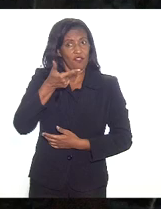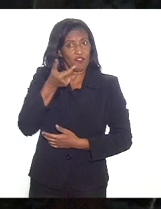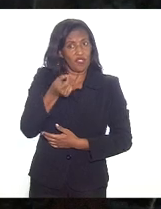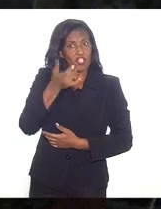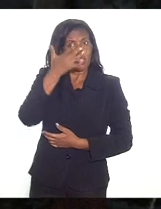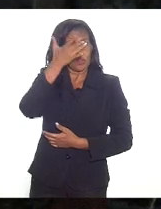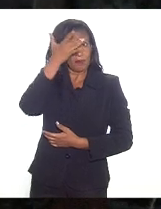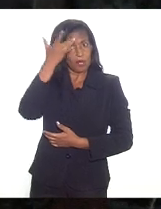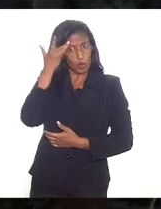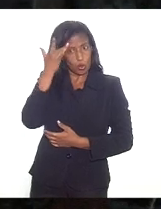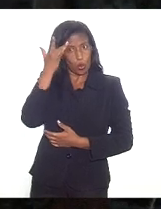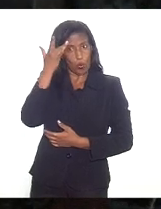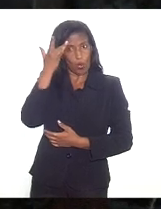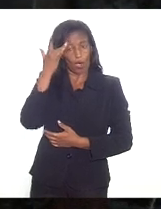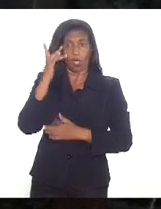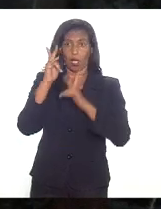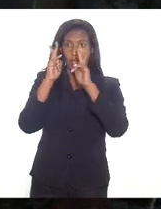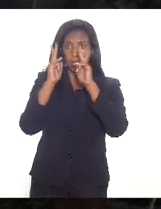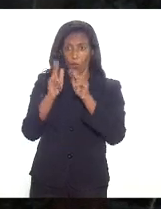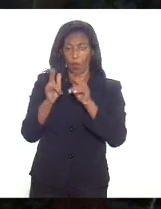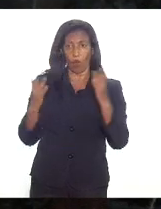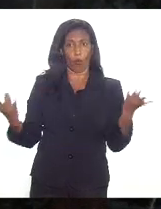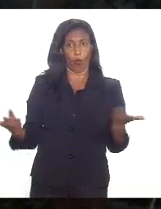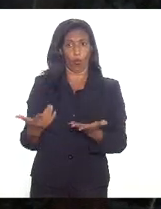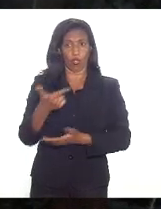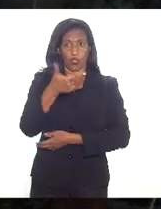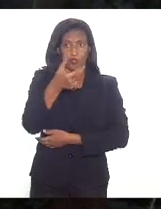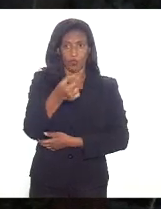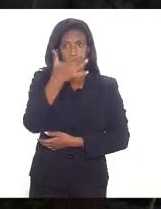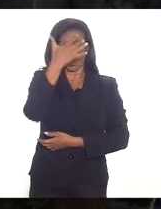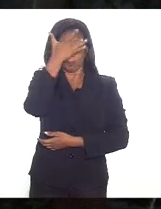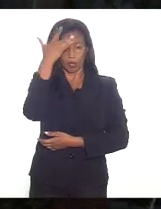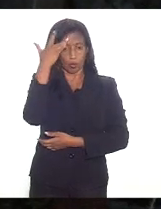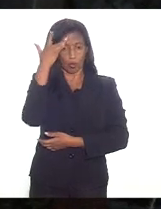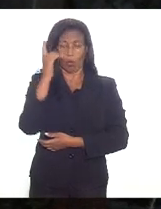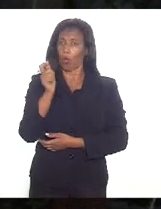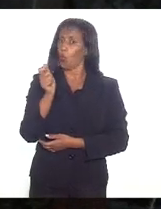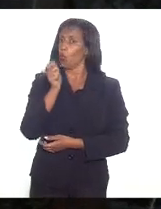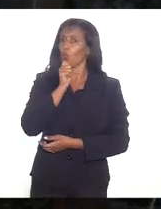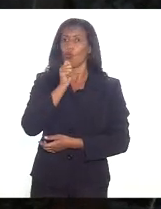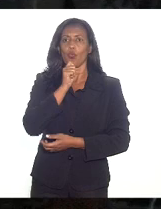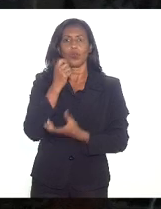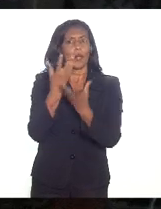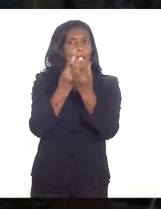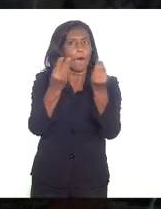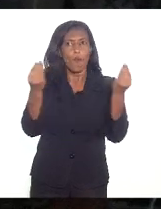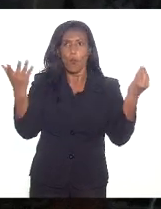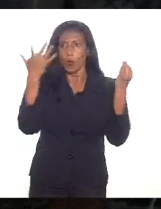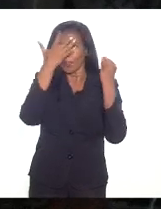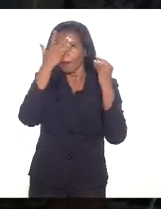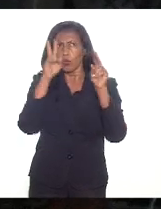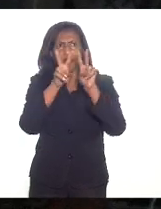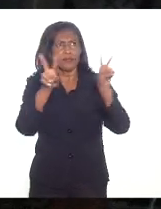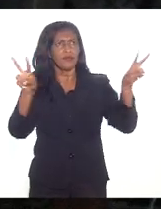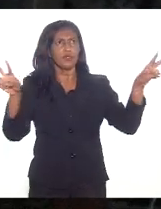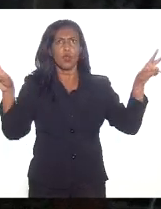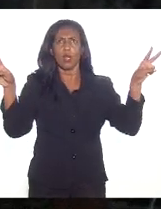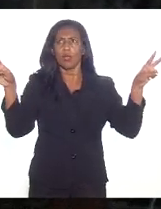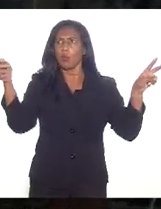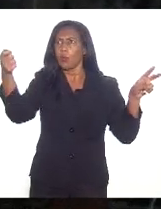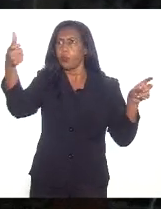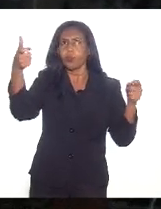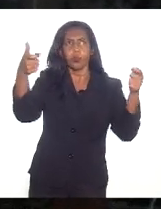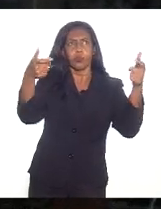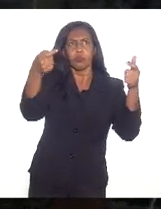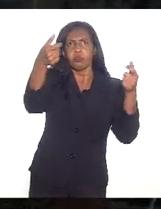galeria. Eu fiz o mesmo procedimento de hoje. Obrigado, presidente. Tá? E nem tem tantas pessoas assim, visualmente, muito